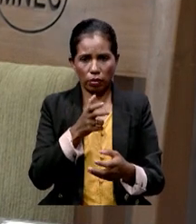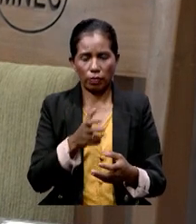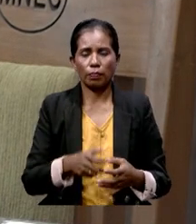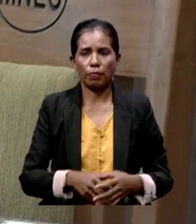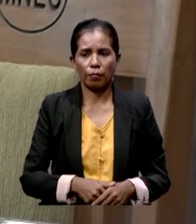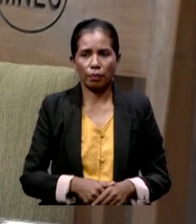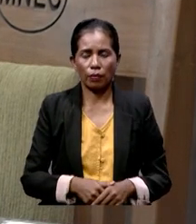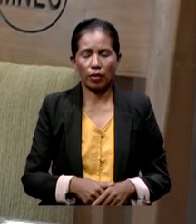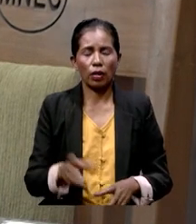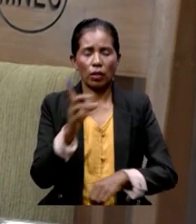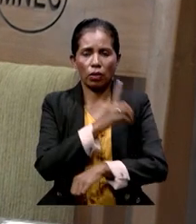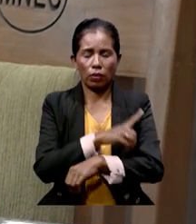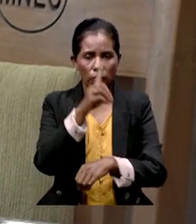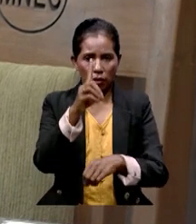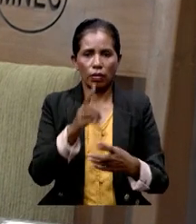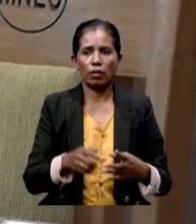um dia